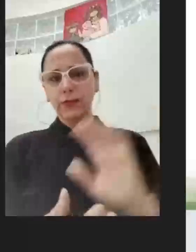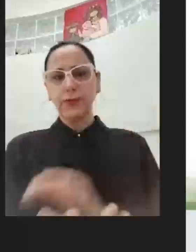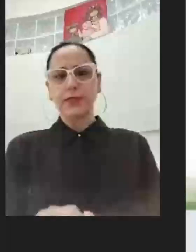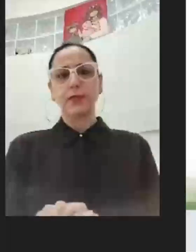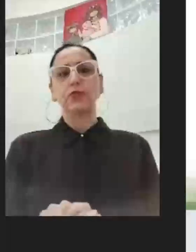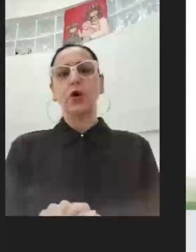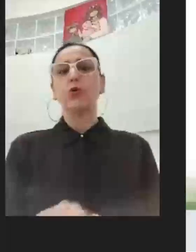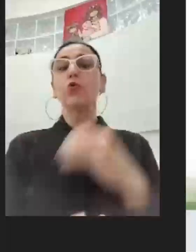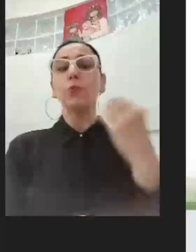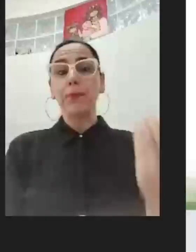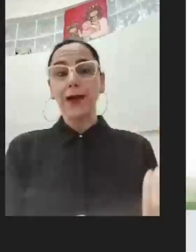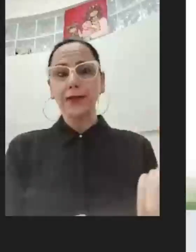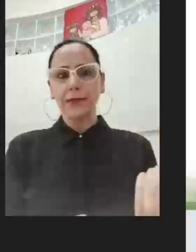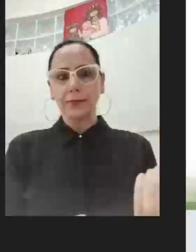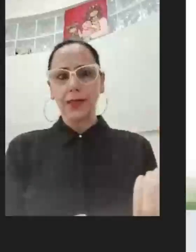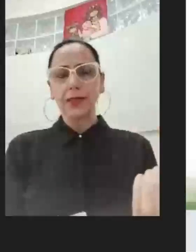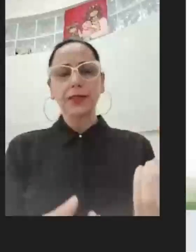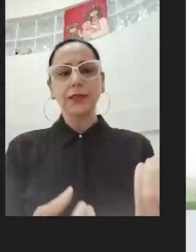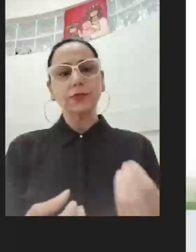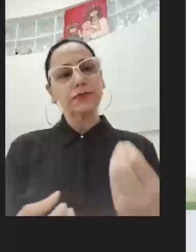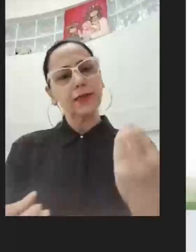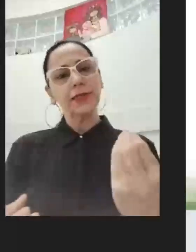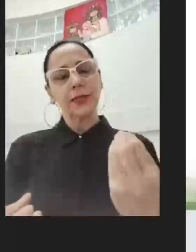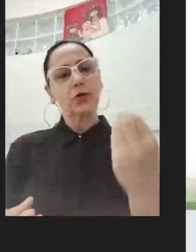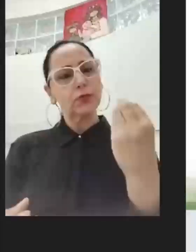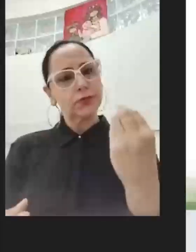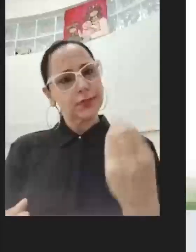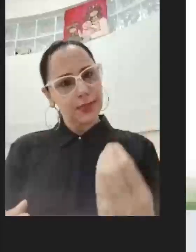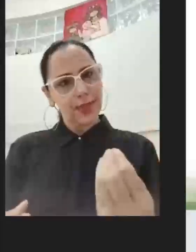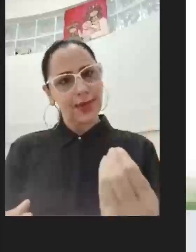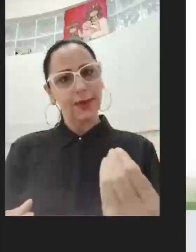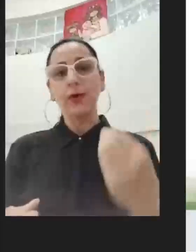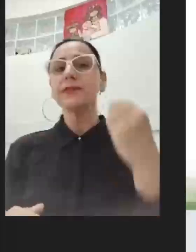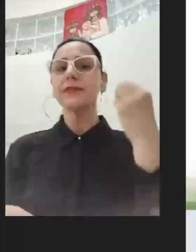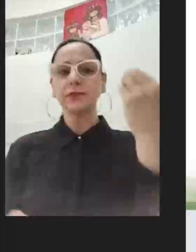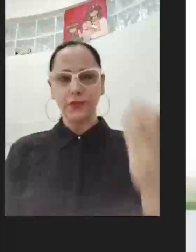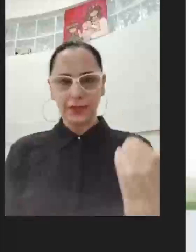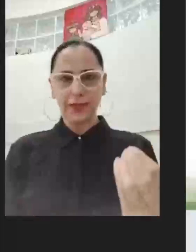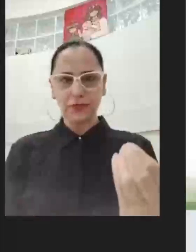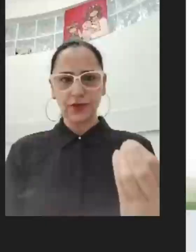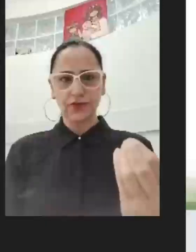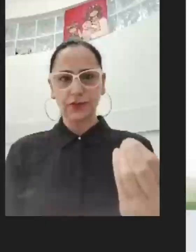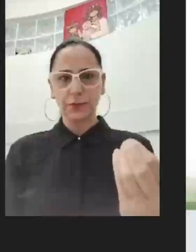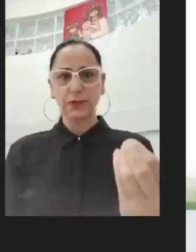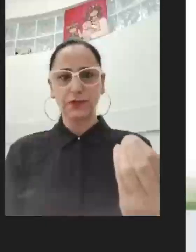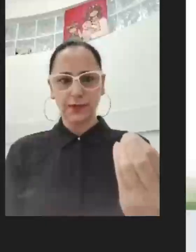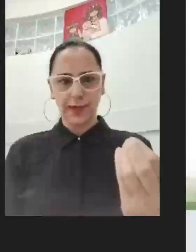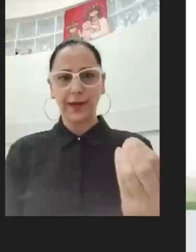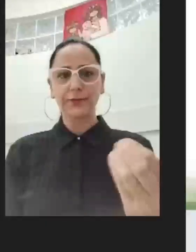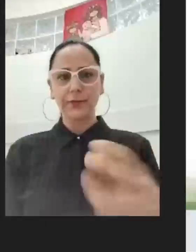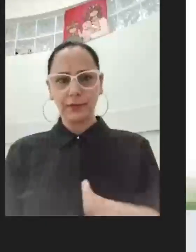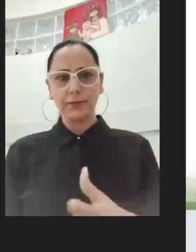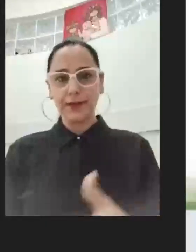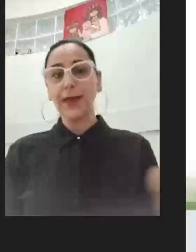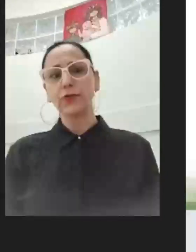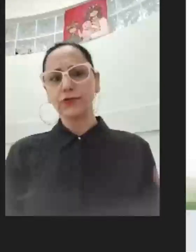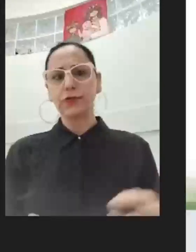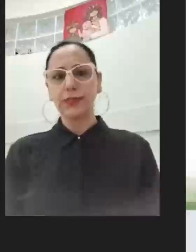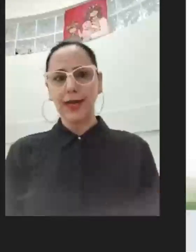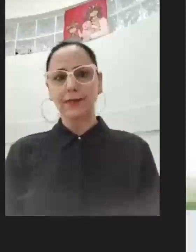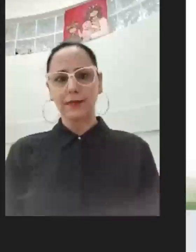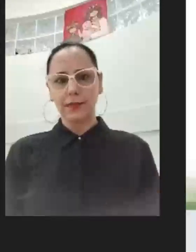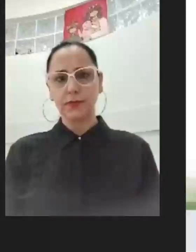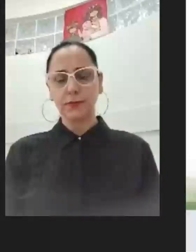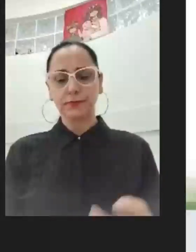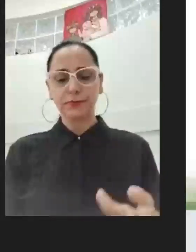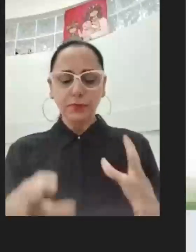né? Ela com o bebezinho no colo, o pai também. Então, eu estou falando aqui, como ser? Quais as estratégias que a gente pode usar para